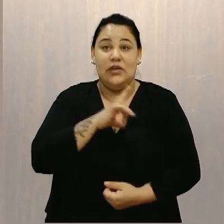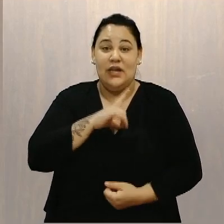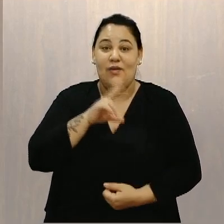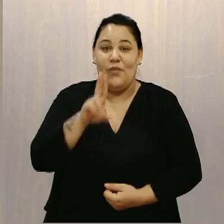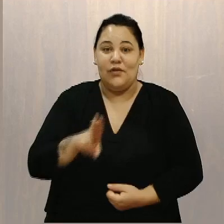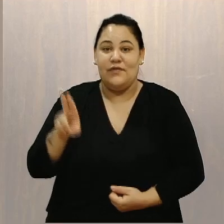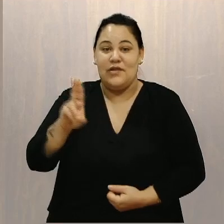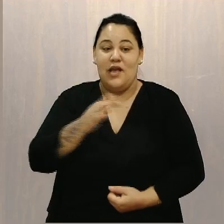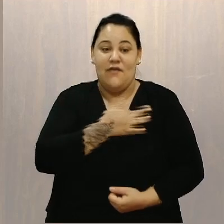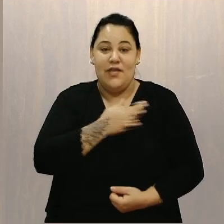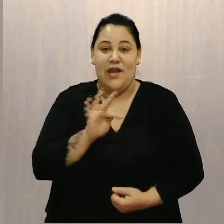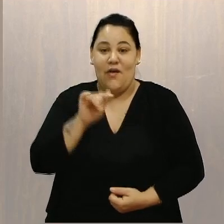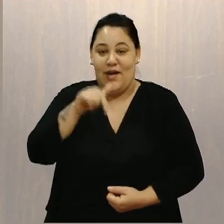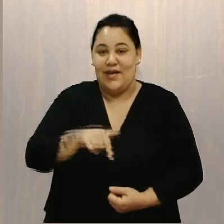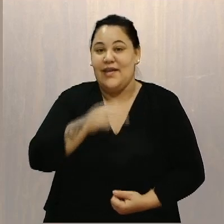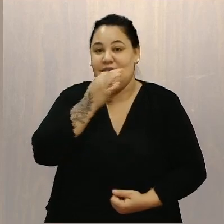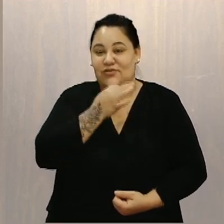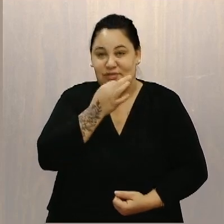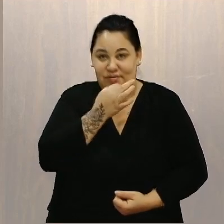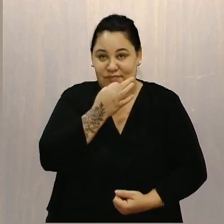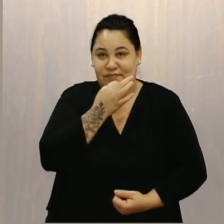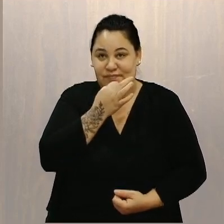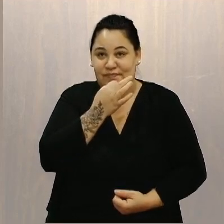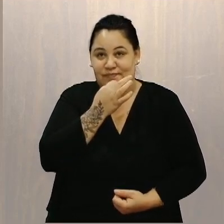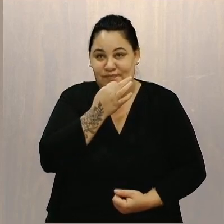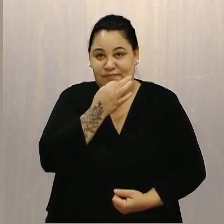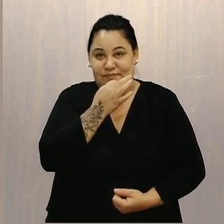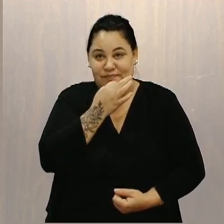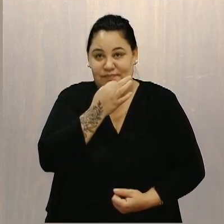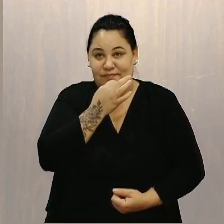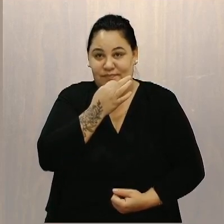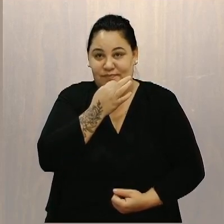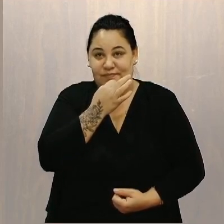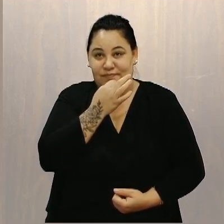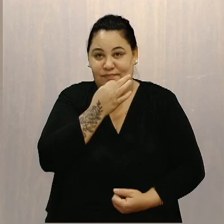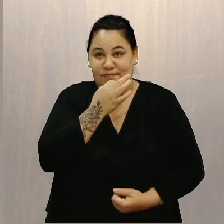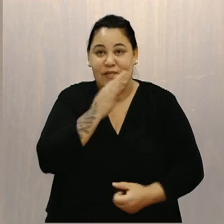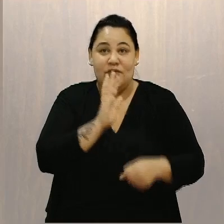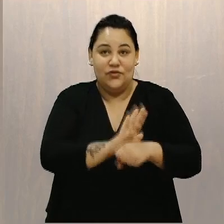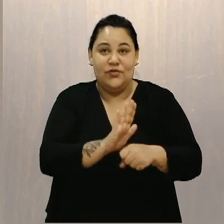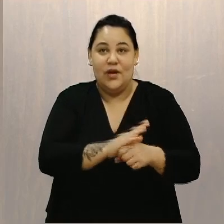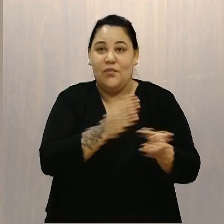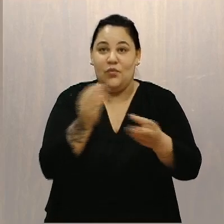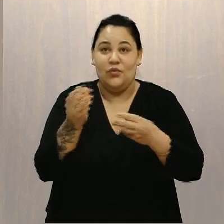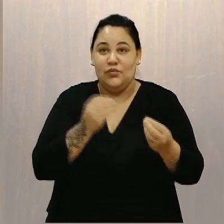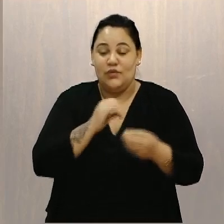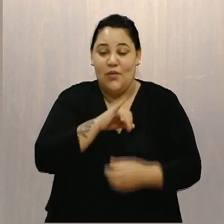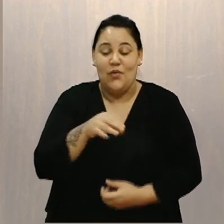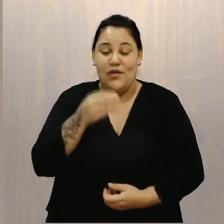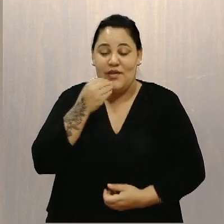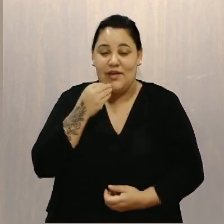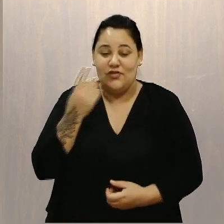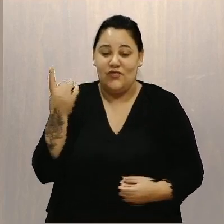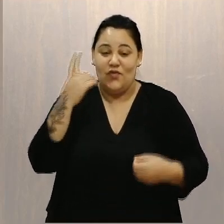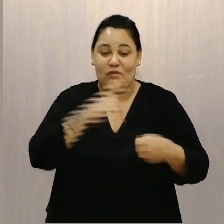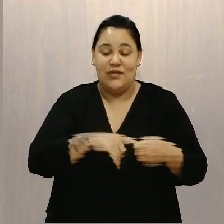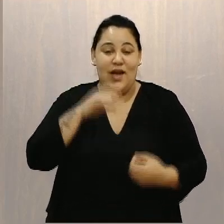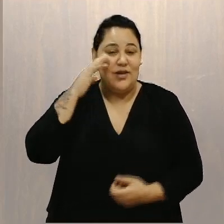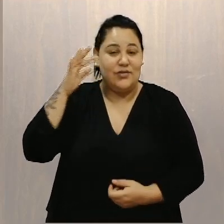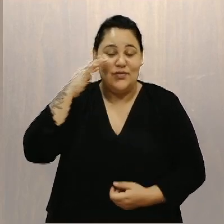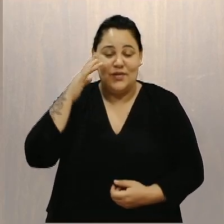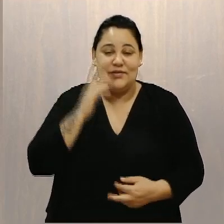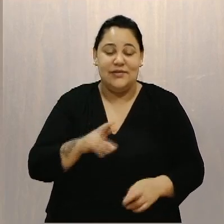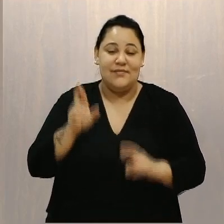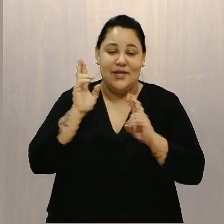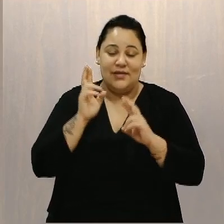universidade federal em Caxias do Sul vai ao encontro deste sonho, dessa possibilidade de voltar a sonhar e